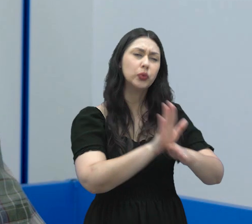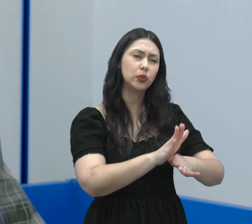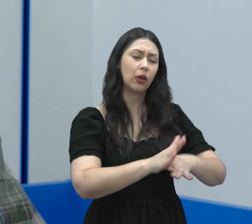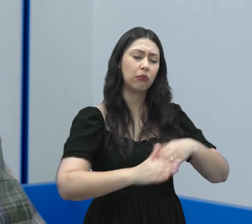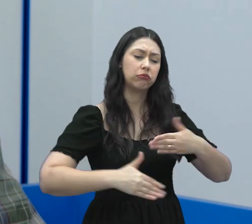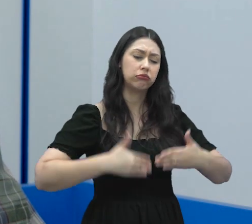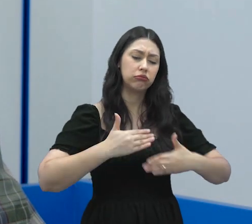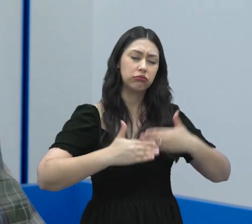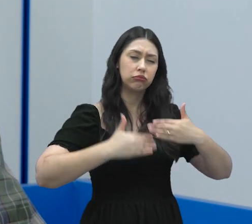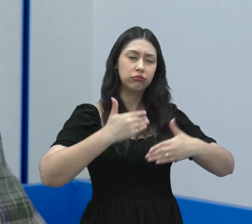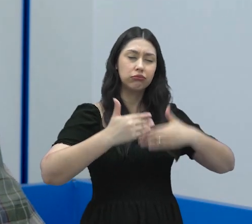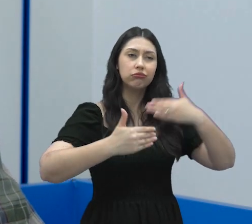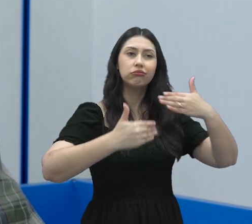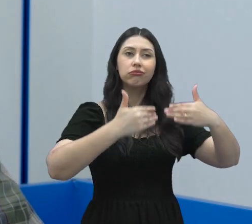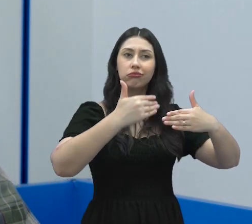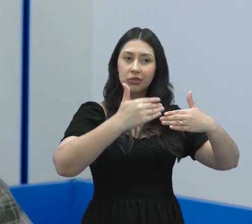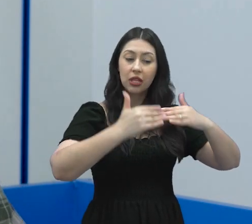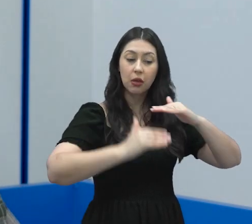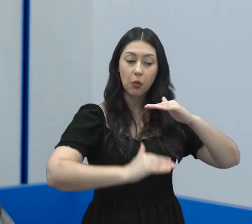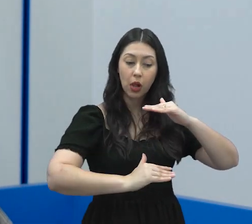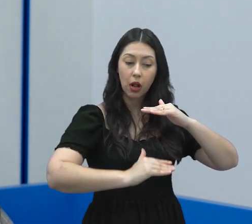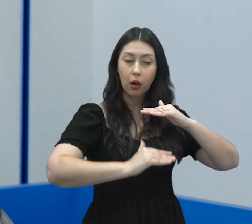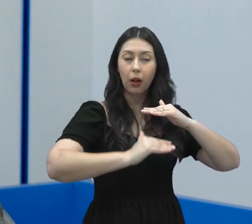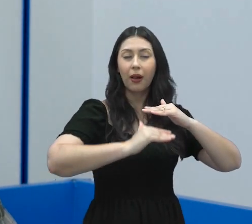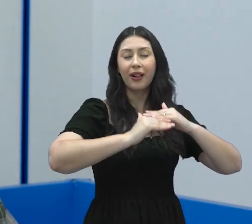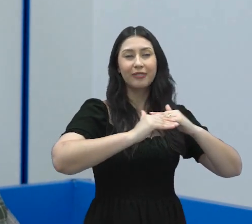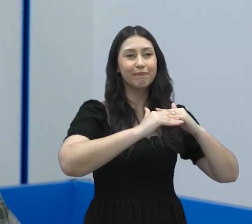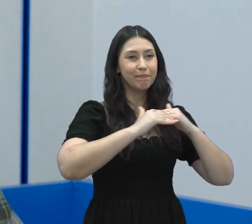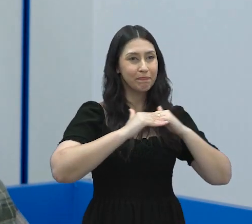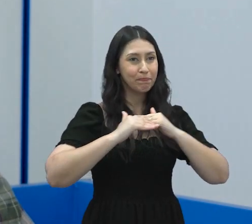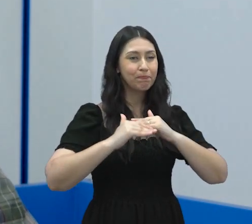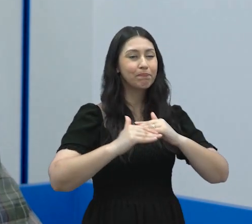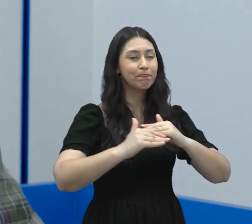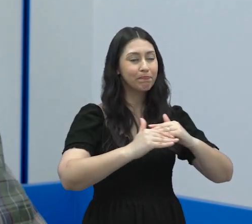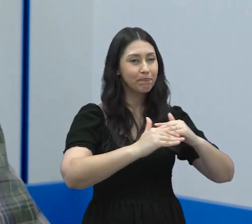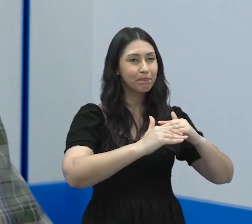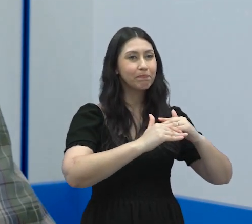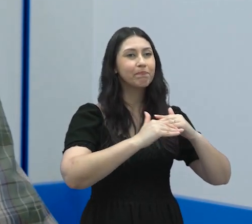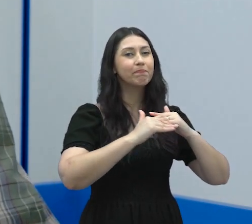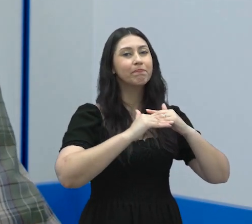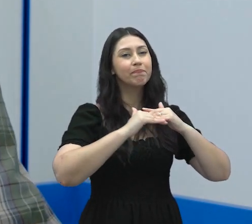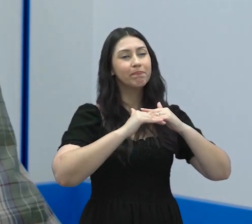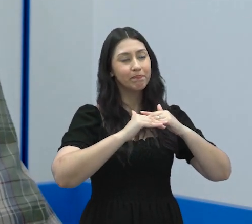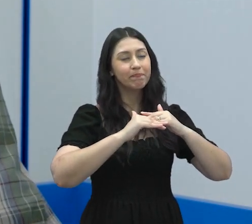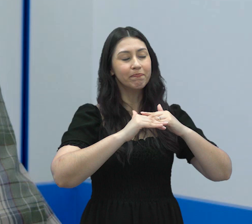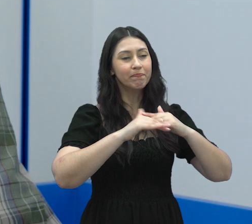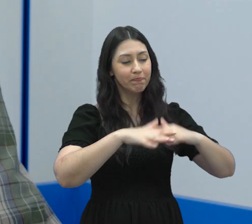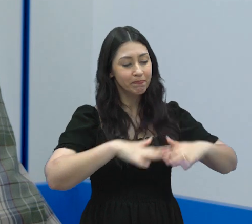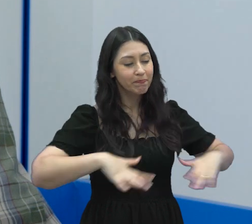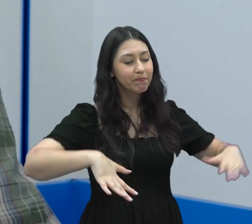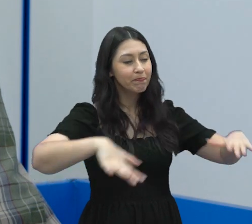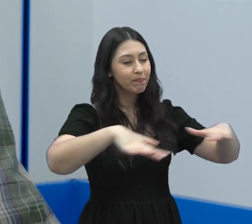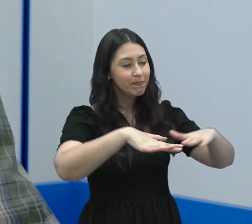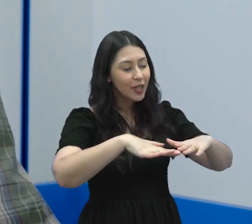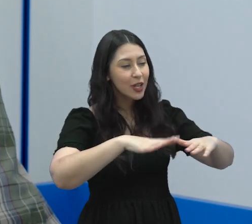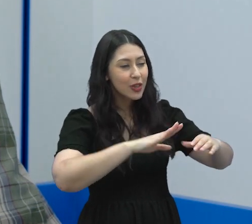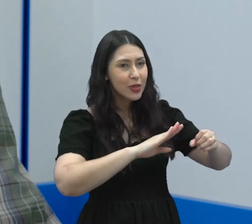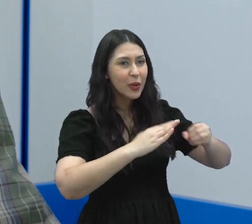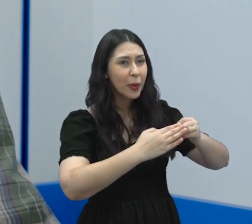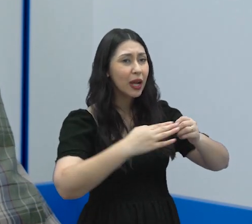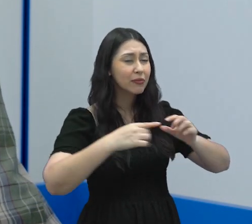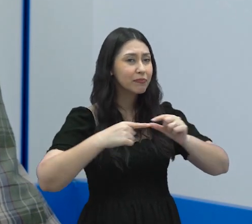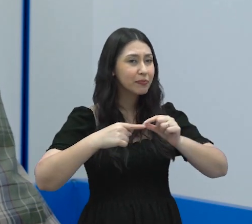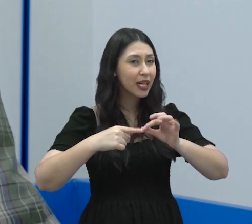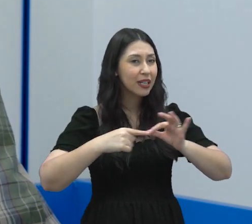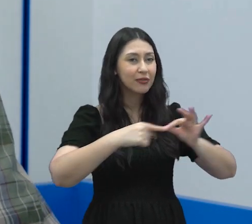auxiliam nesse processo de diminuir a desigualdade nesses bairros